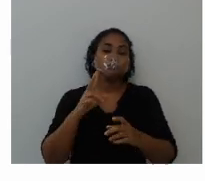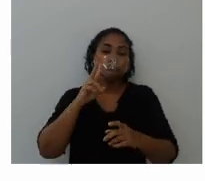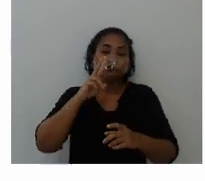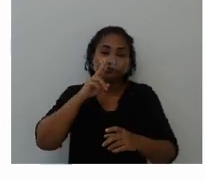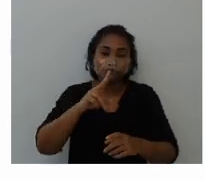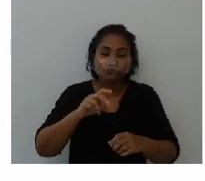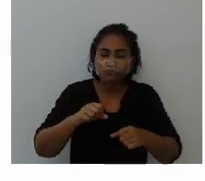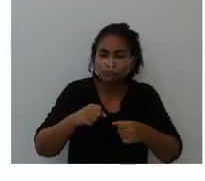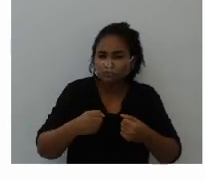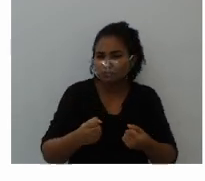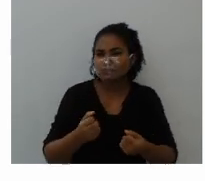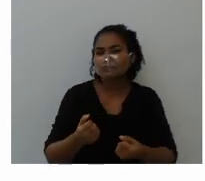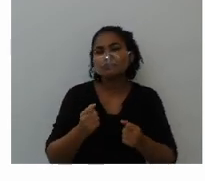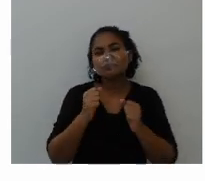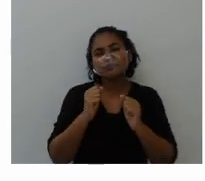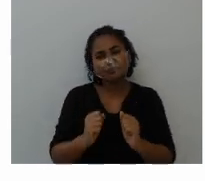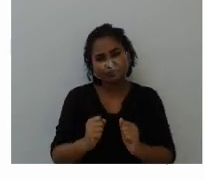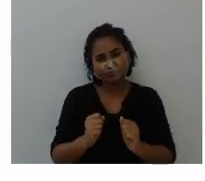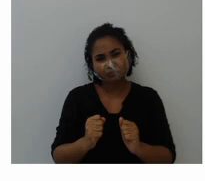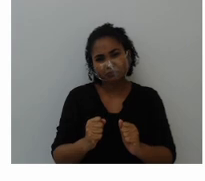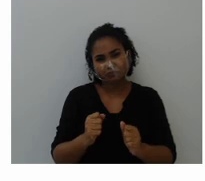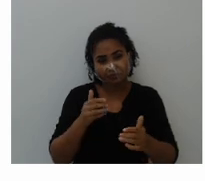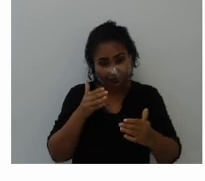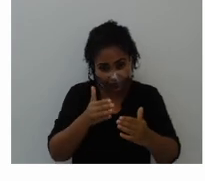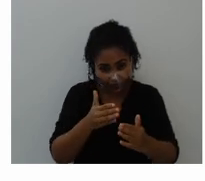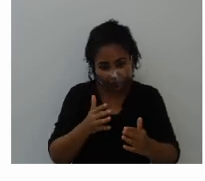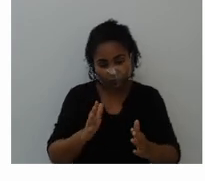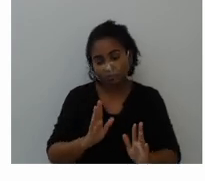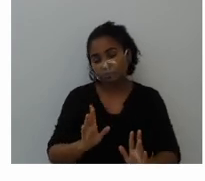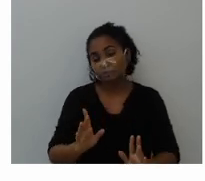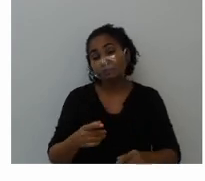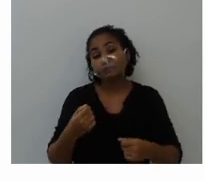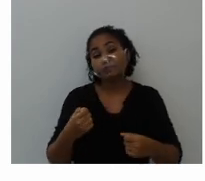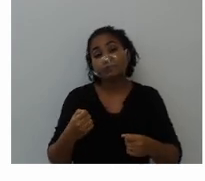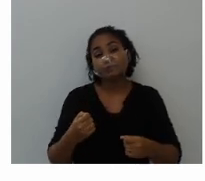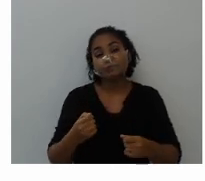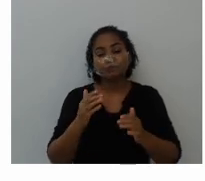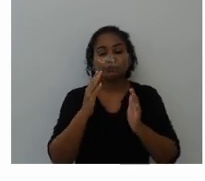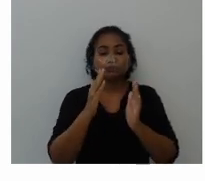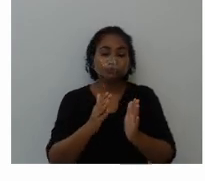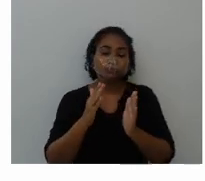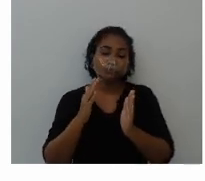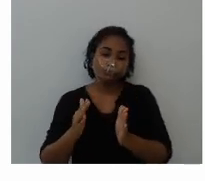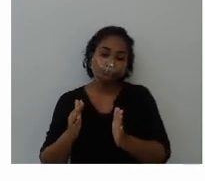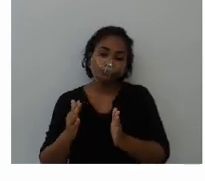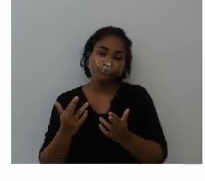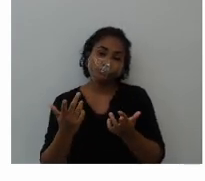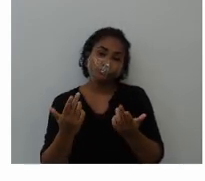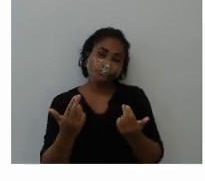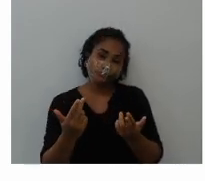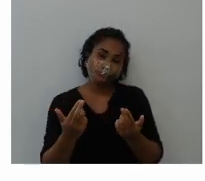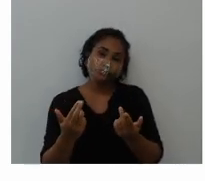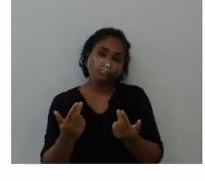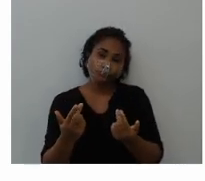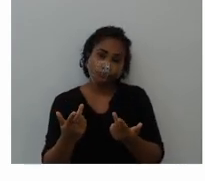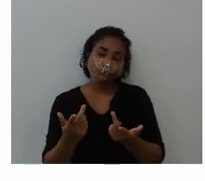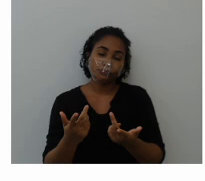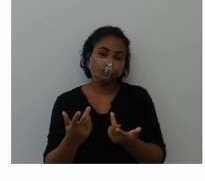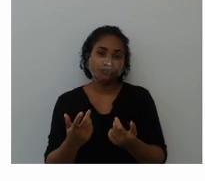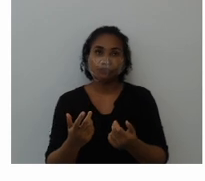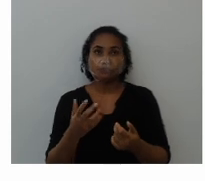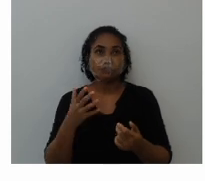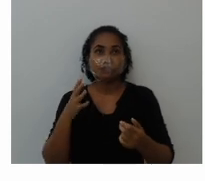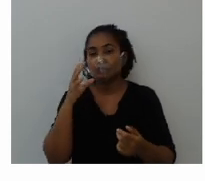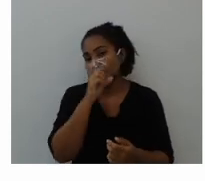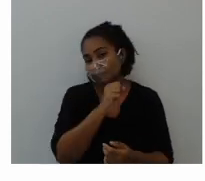você diz, Paulinho, eu não podia fazer de uma maneira direta não? Não. Porque a ideia, pessoal, é você ter a igualdade dessas duas componentes. Então,